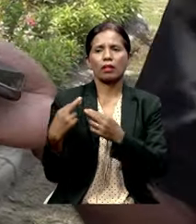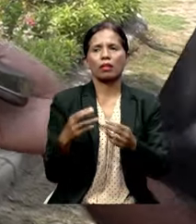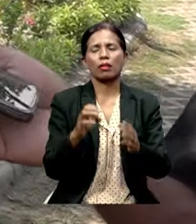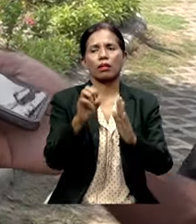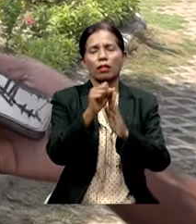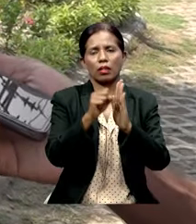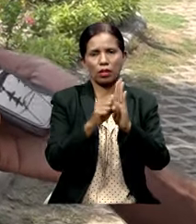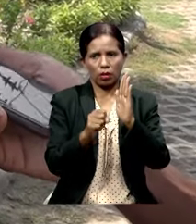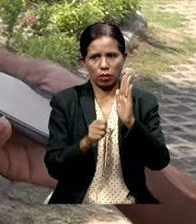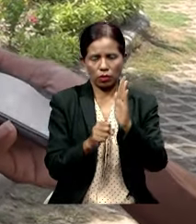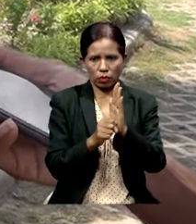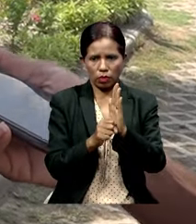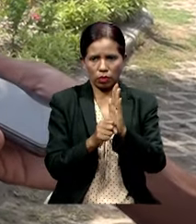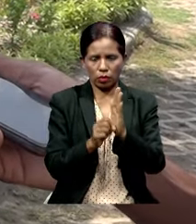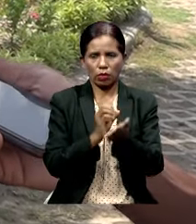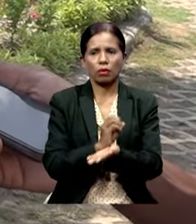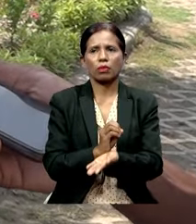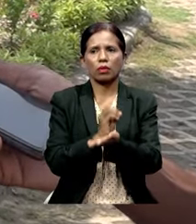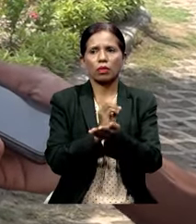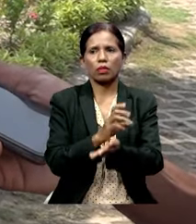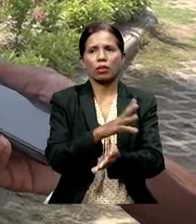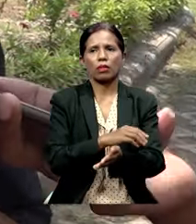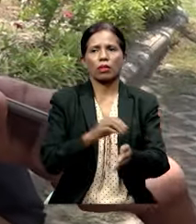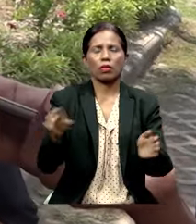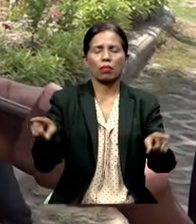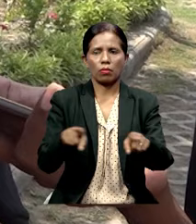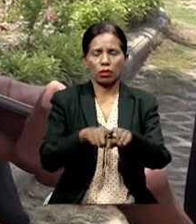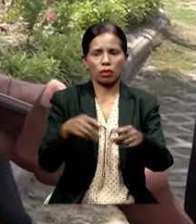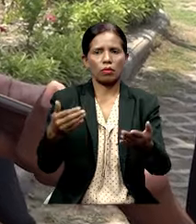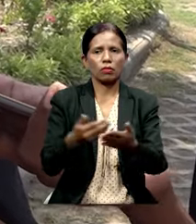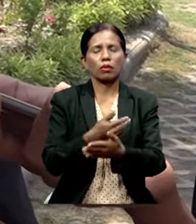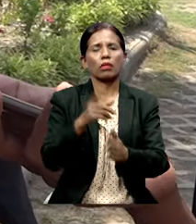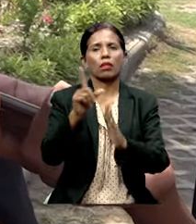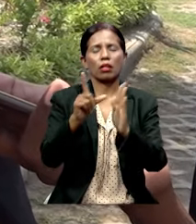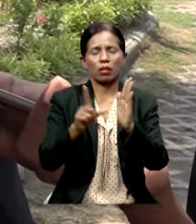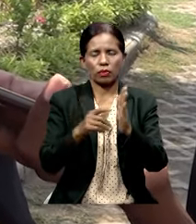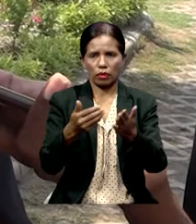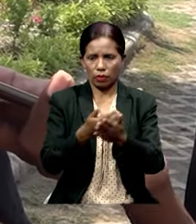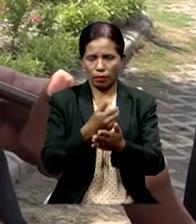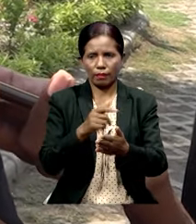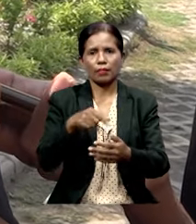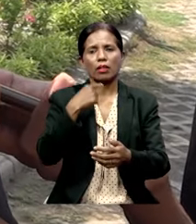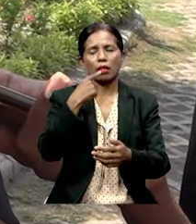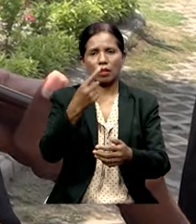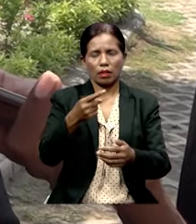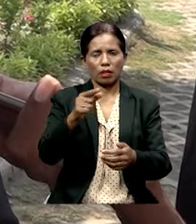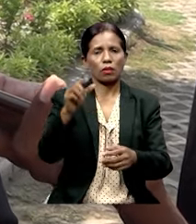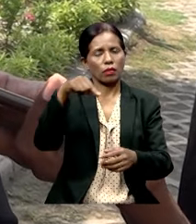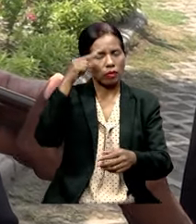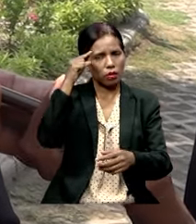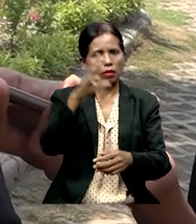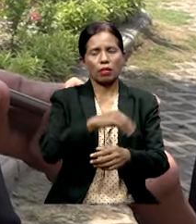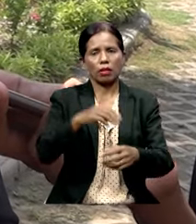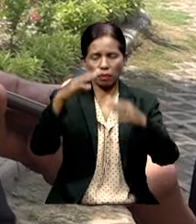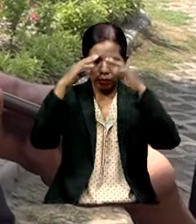statutu Raiwania de acordo ho nova lei. Portavoz governo Nemos afirma, mas que resigna anona, mai be